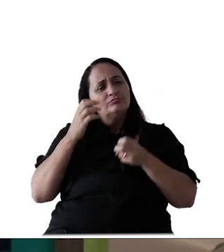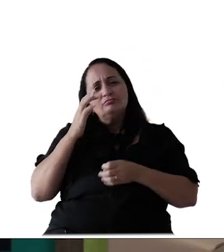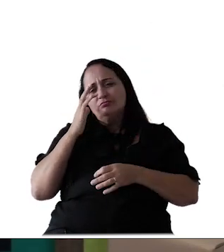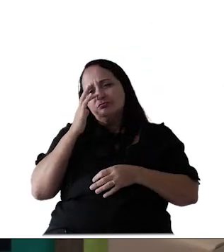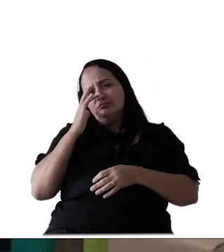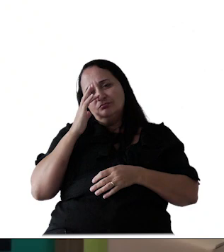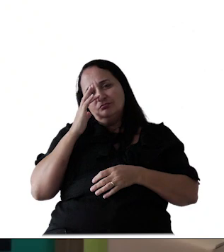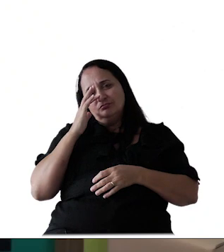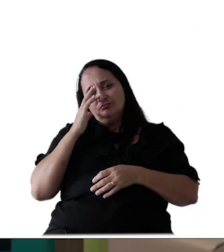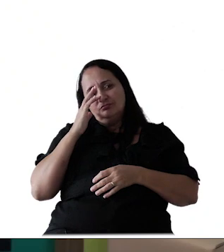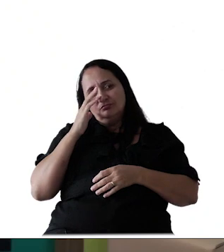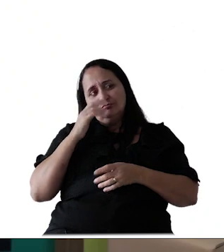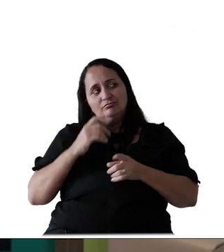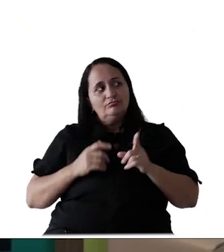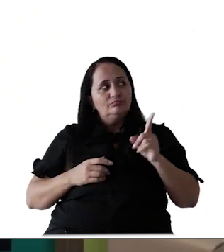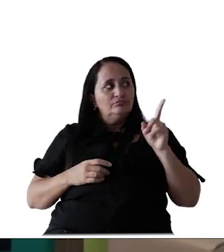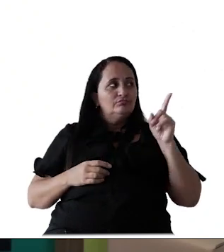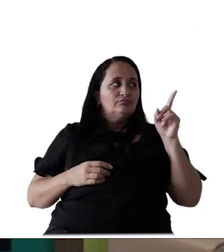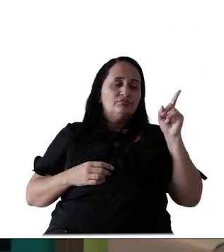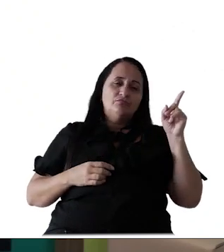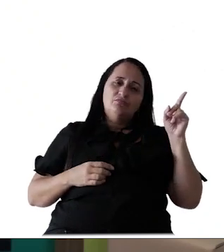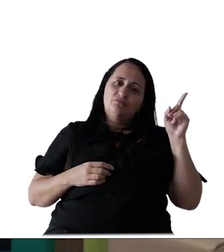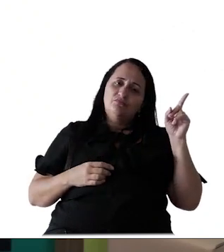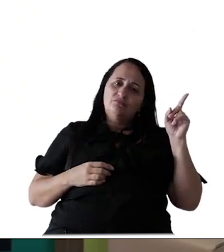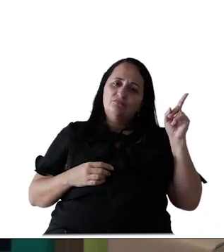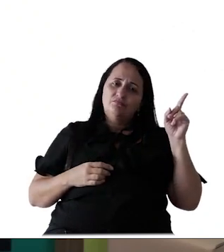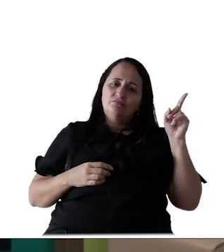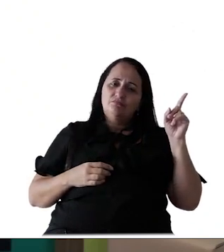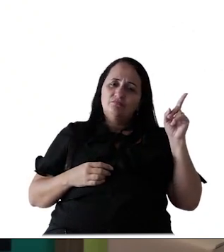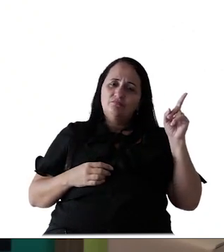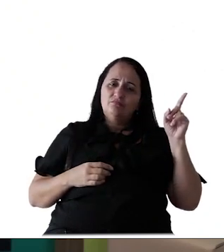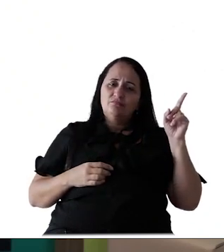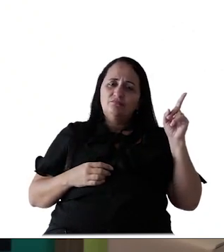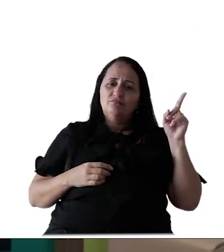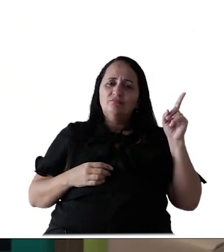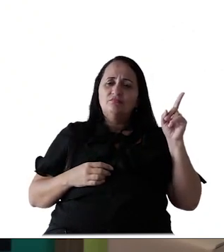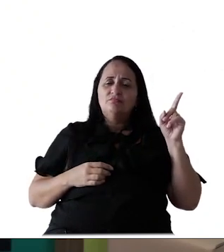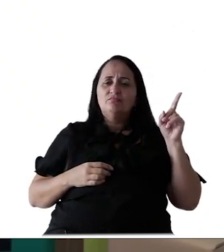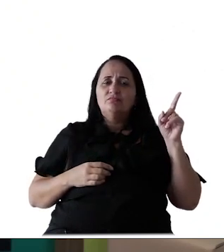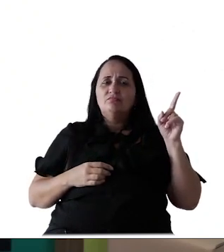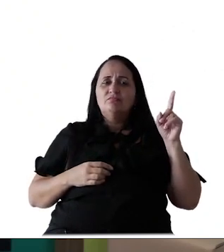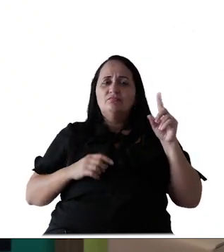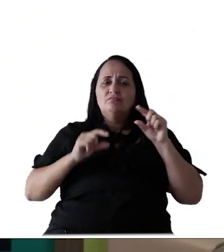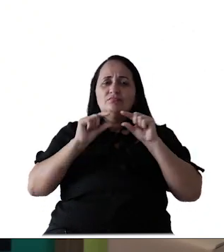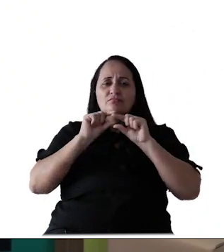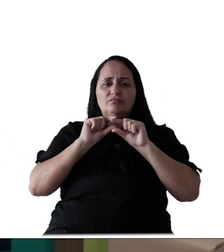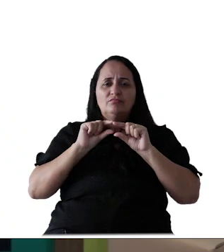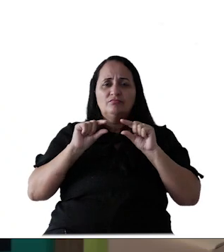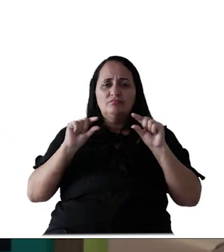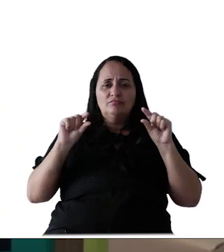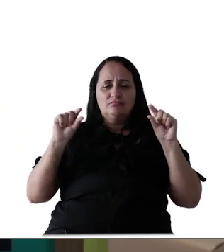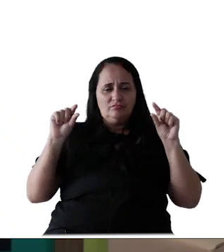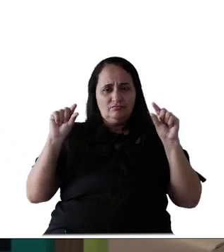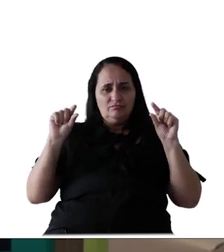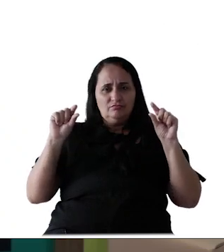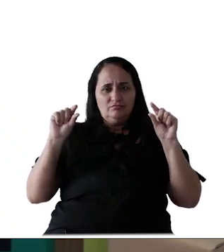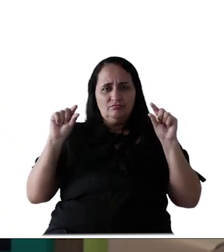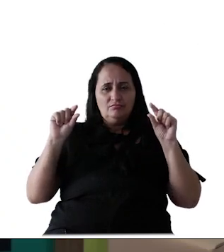nesse locutor, que é esse menino, nessa mensagem da tirinha? Ele